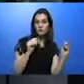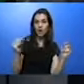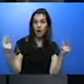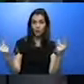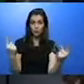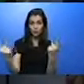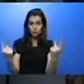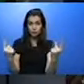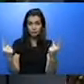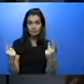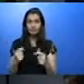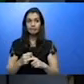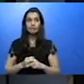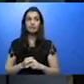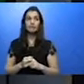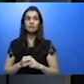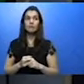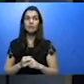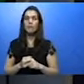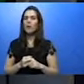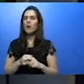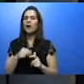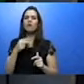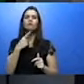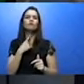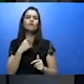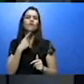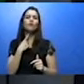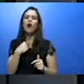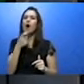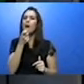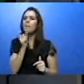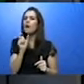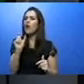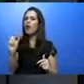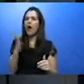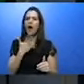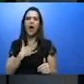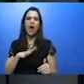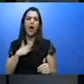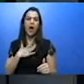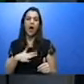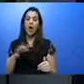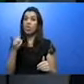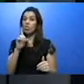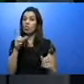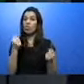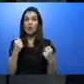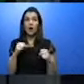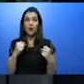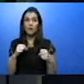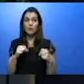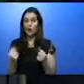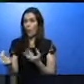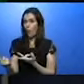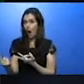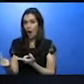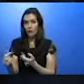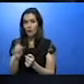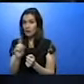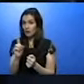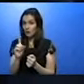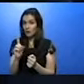Lembrando que vocês podem escrever com as palavrinhas de vocês, com calma, não precisa estar igualzinho,